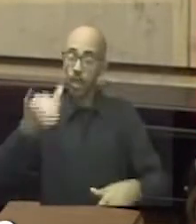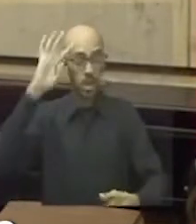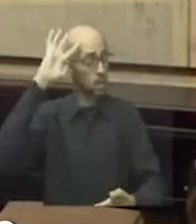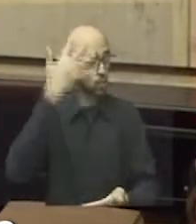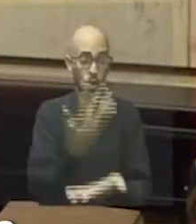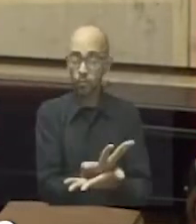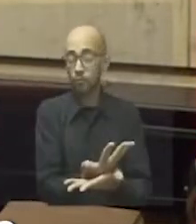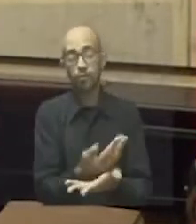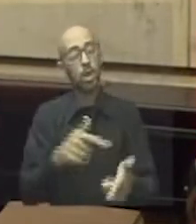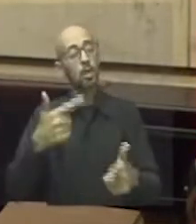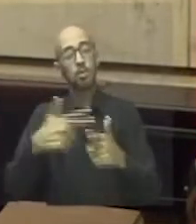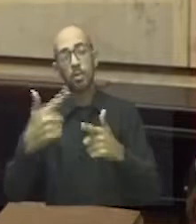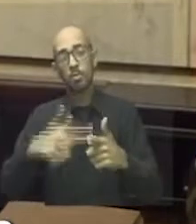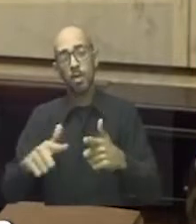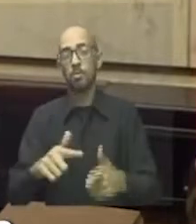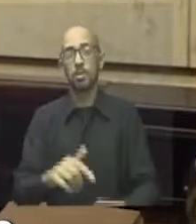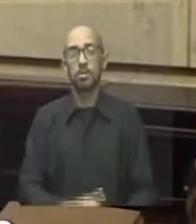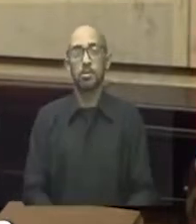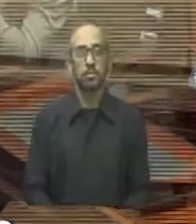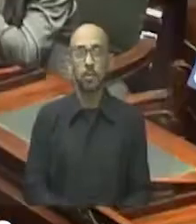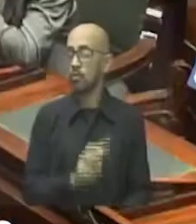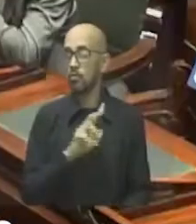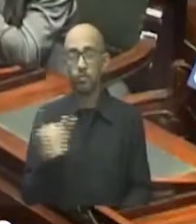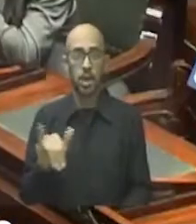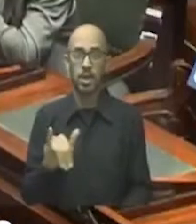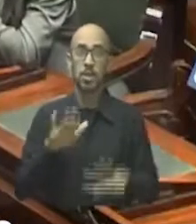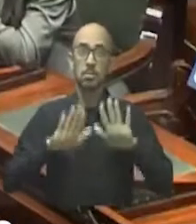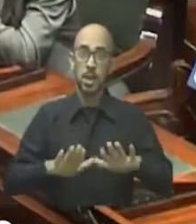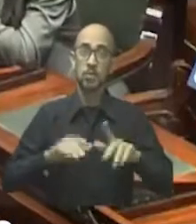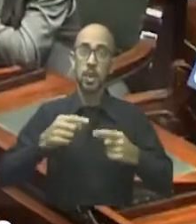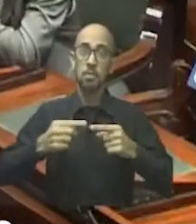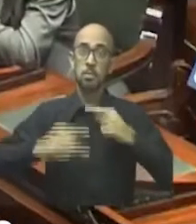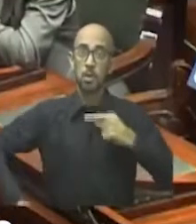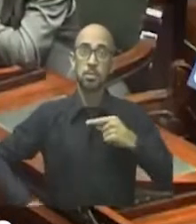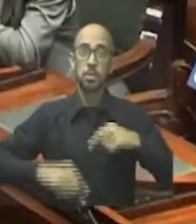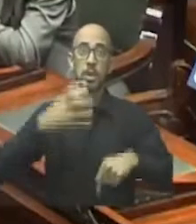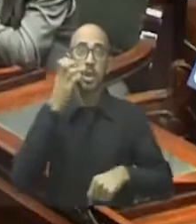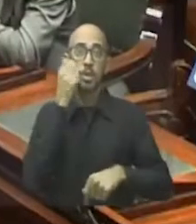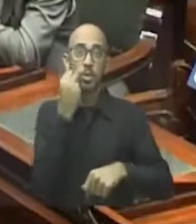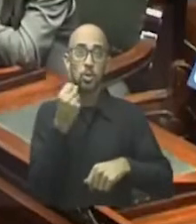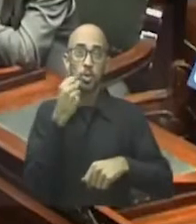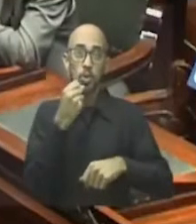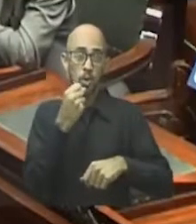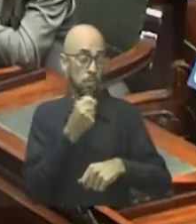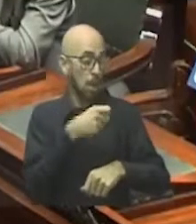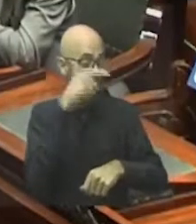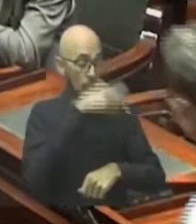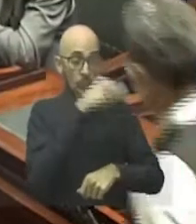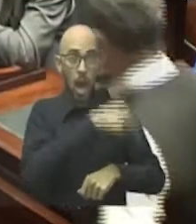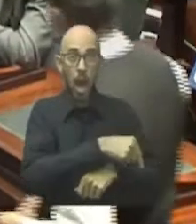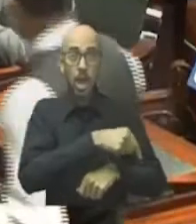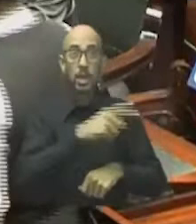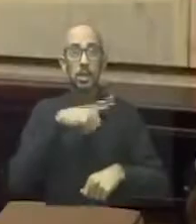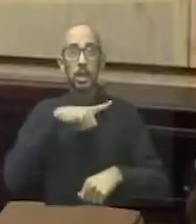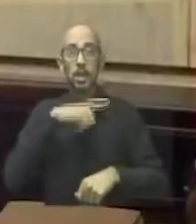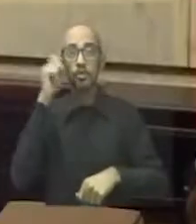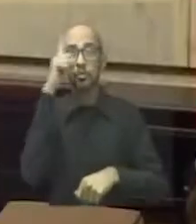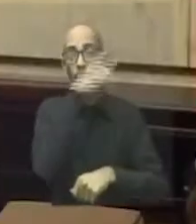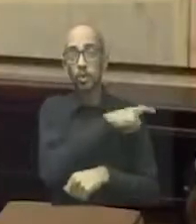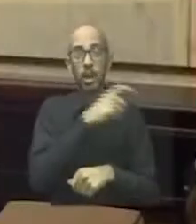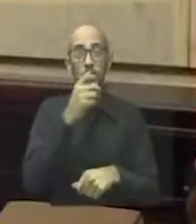da população em situação de rua. Não vai, mas vai impedir que ele durma embaixo do viaduto e ele tenha mais dificuldade de ter uma